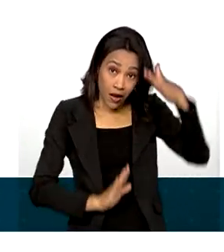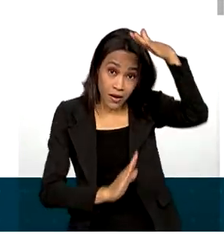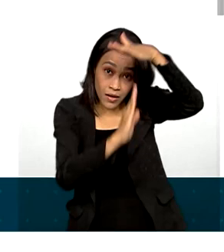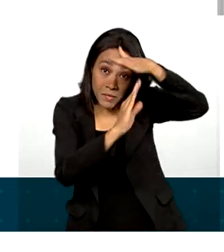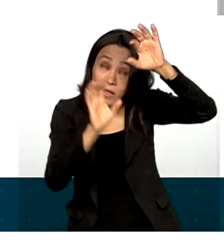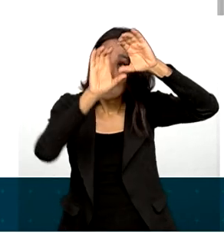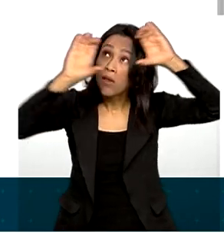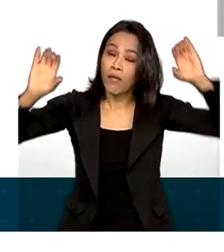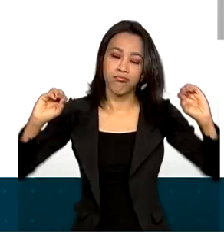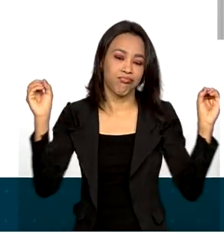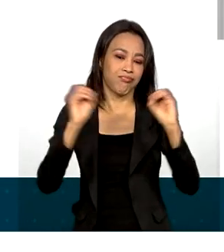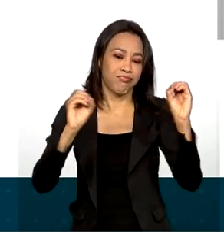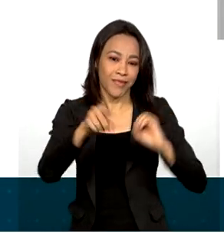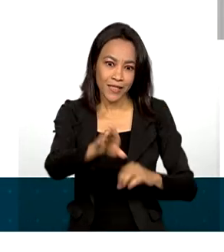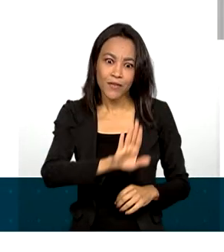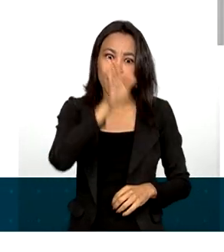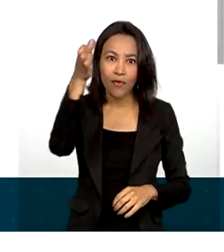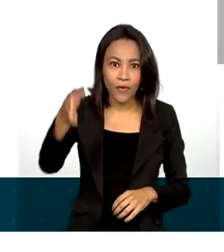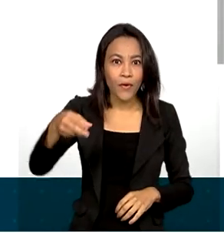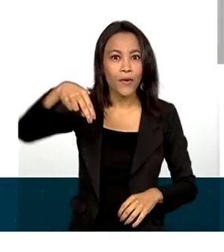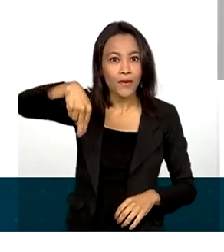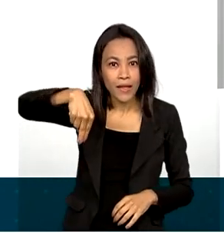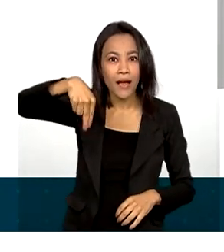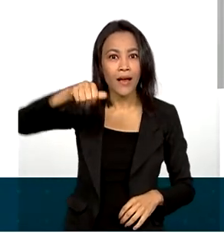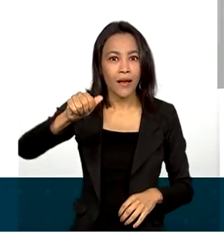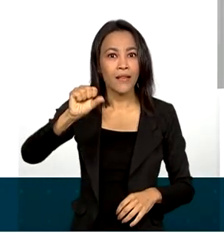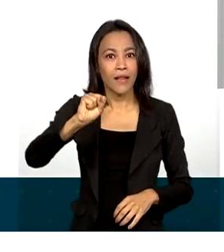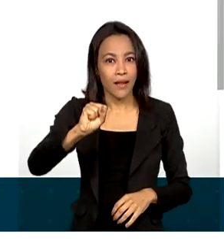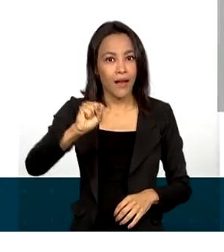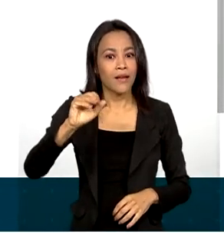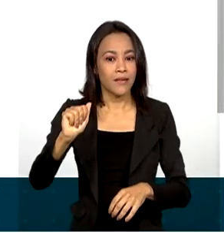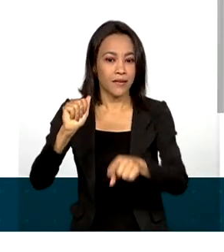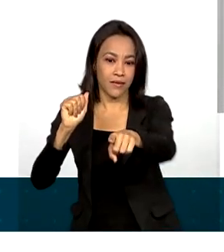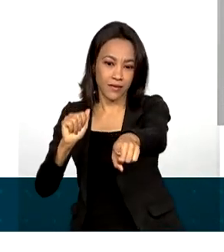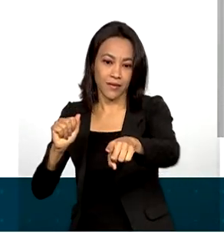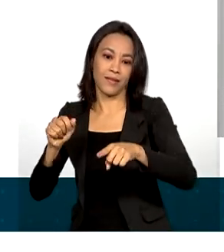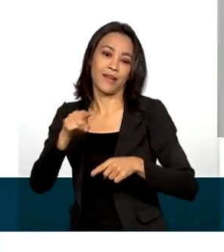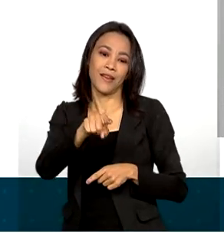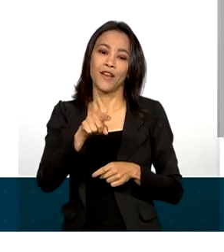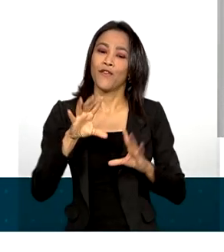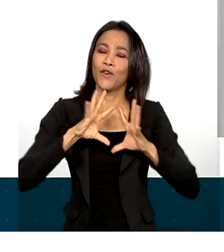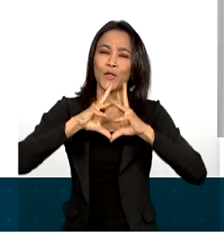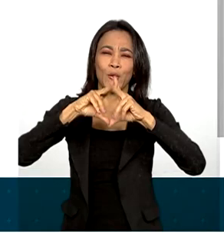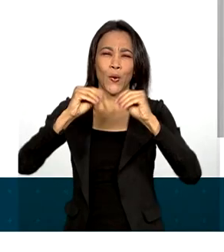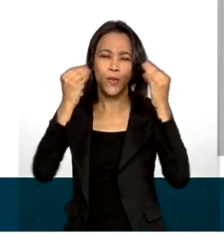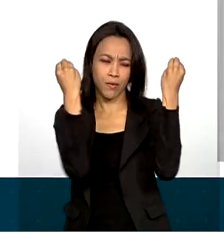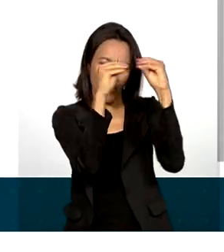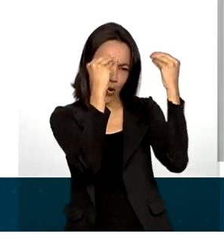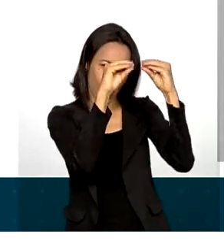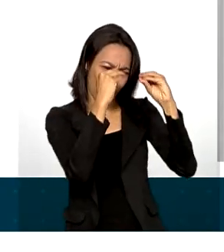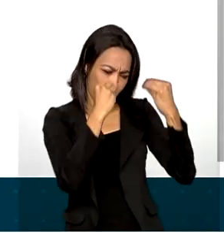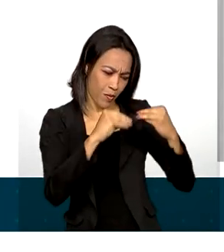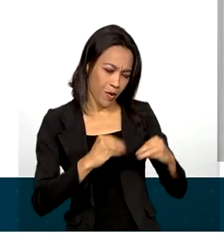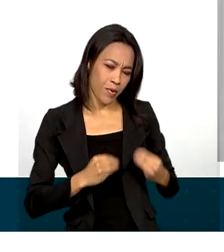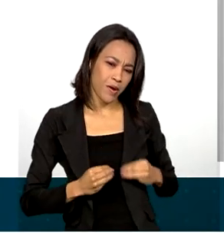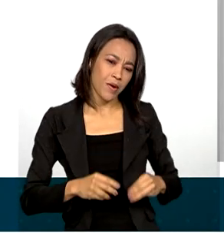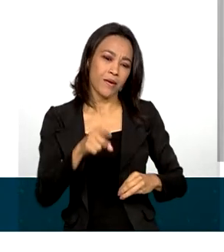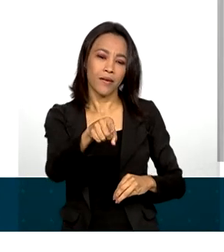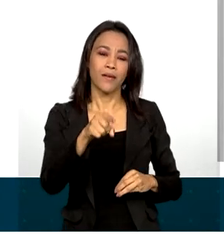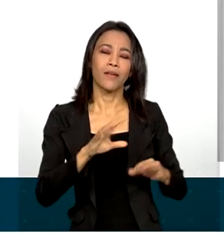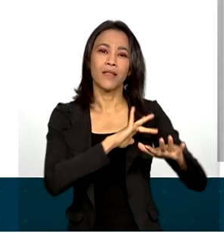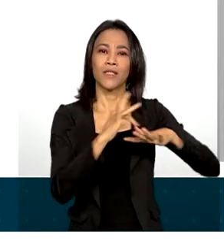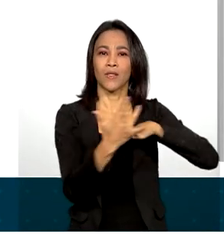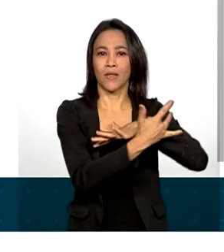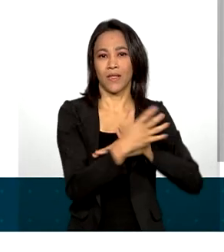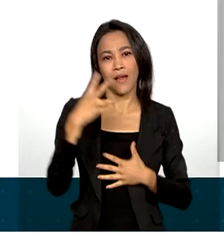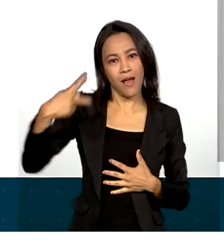visitou a NASA. E detalhes da visita na agência espacial foi toda postada nos canais e redes